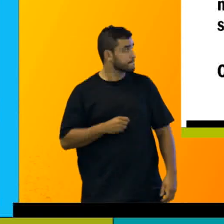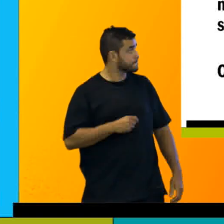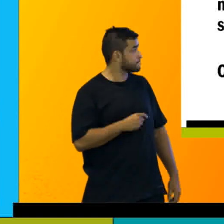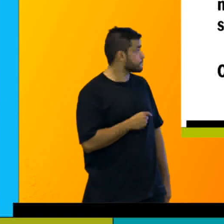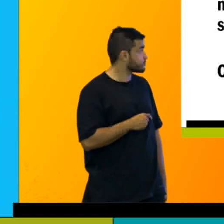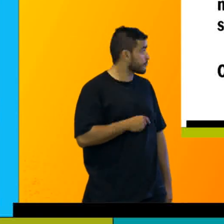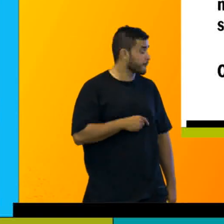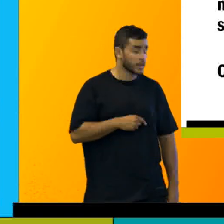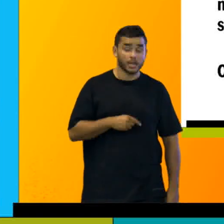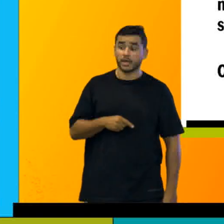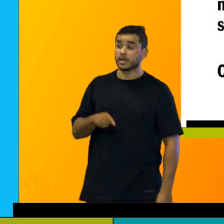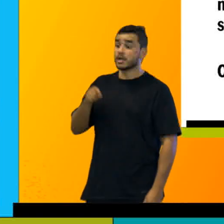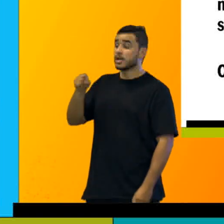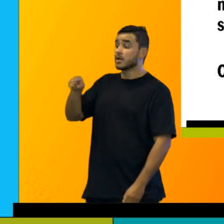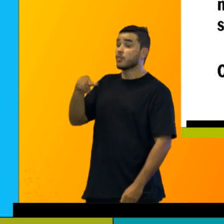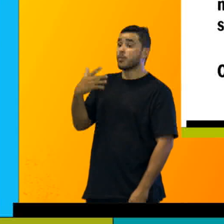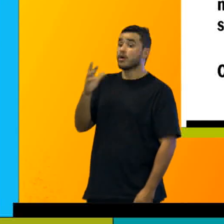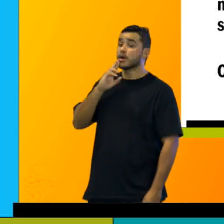C?